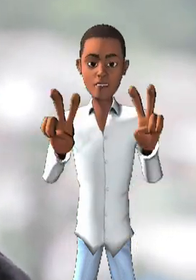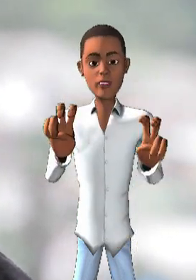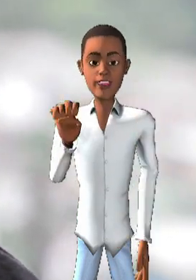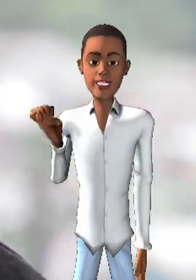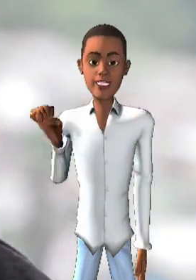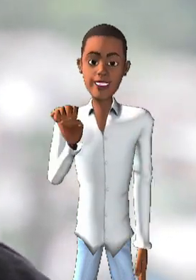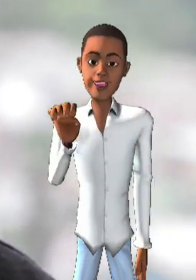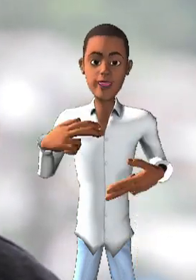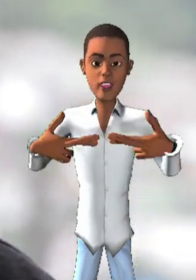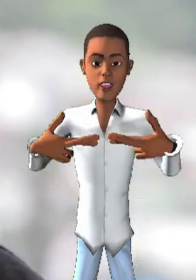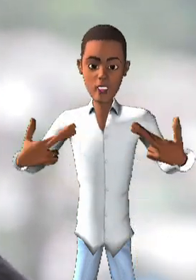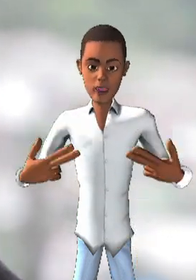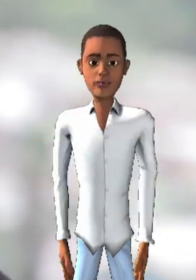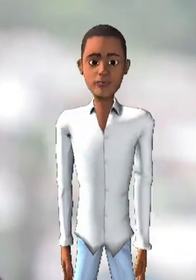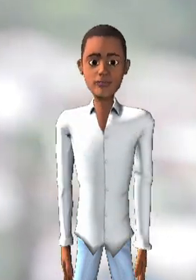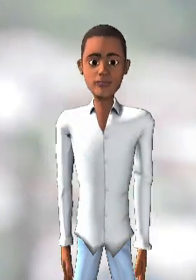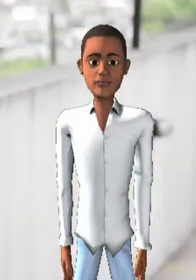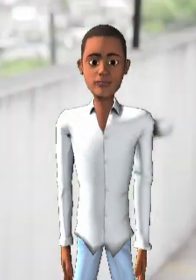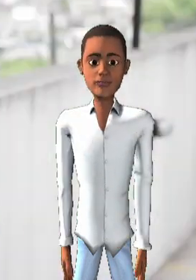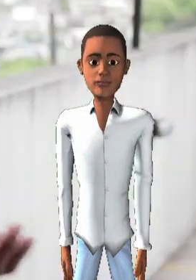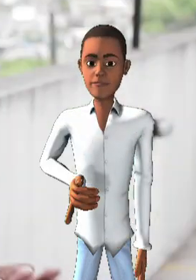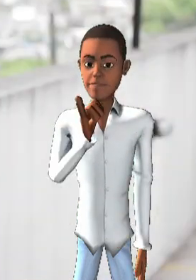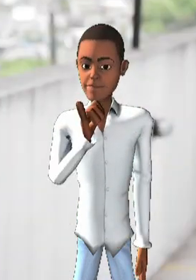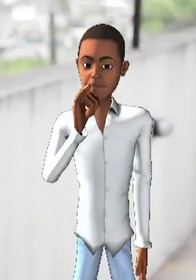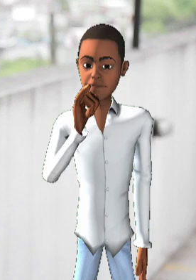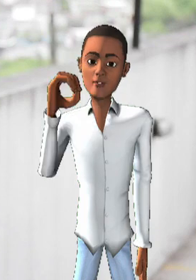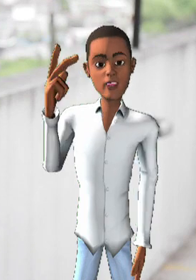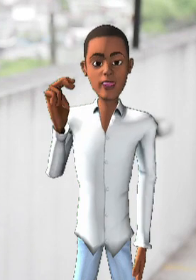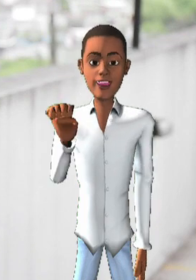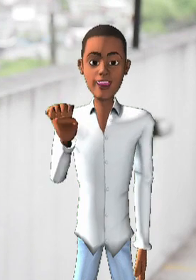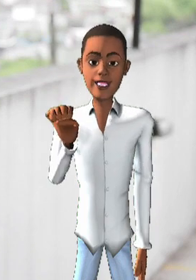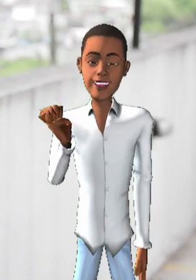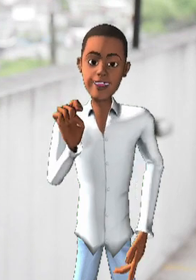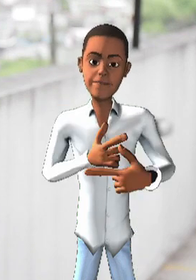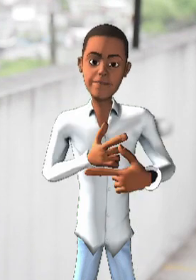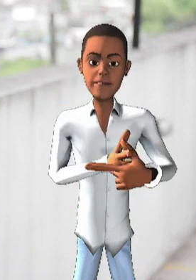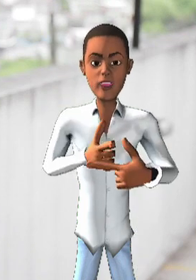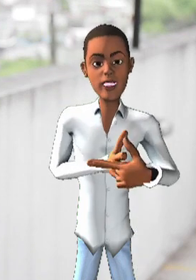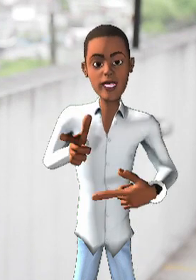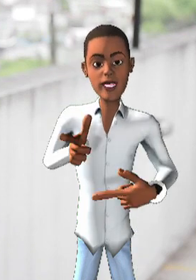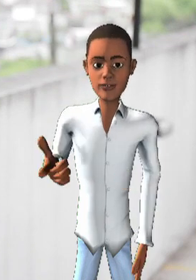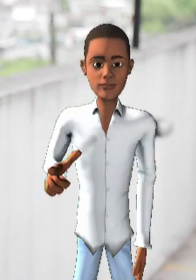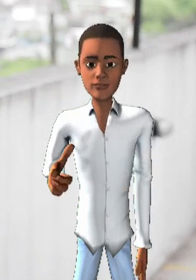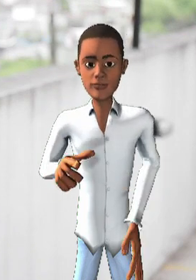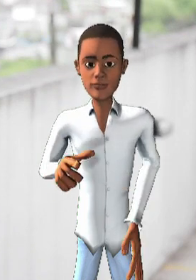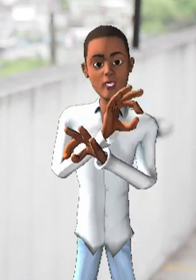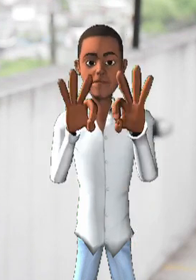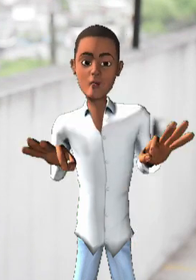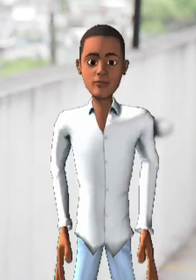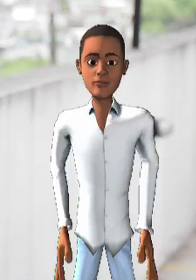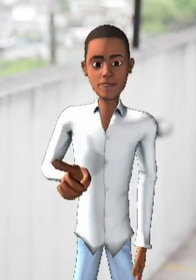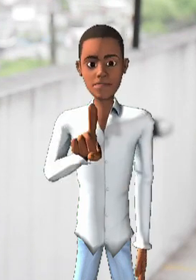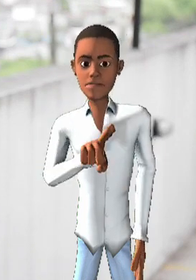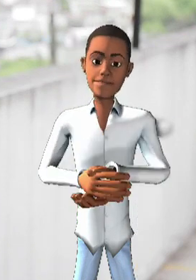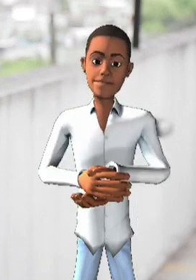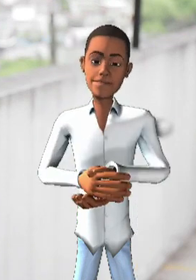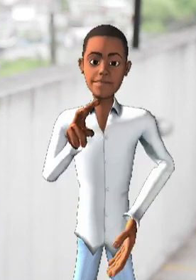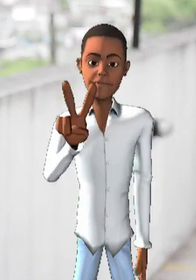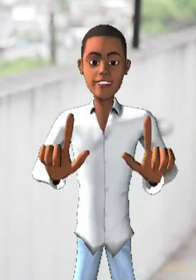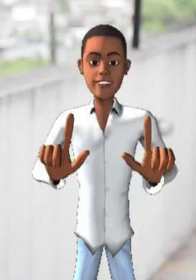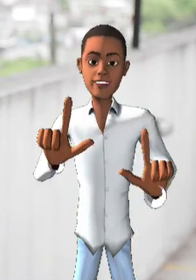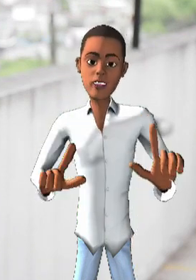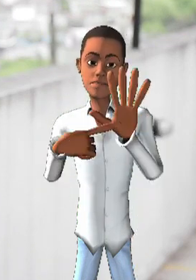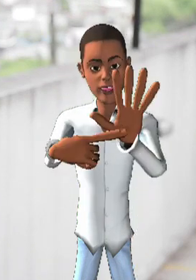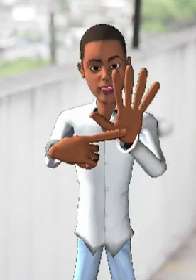pensamento, nem cultura sobre, ok, Rico, você é um garoto gay. Tudo ótimo. Não, você vê ali